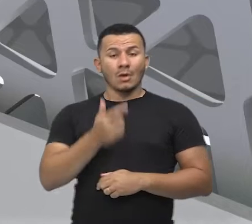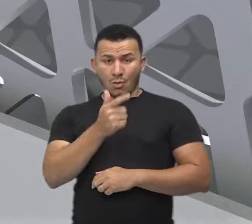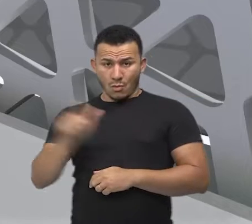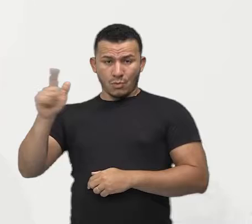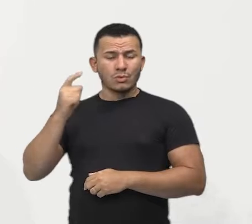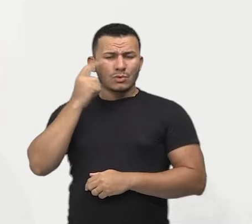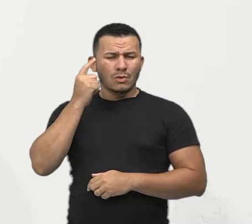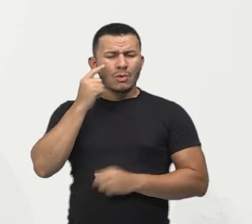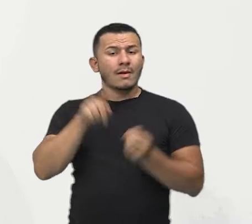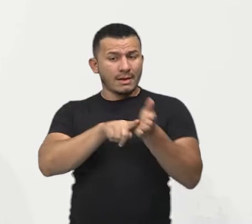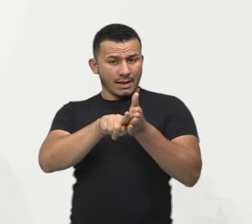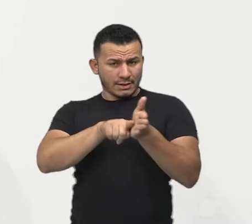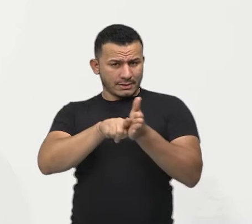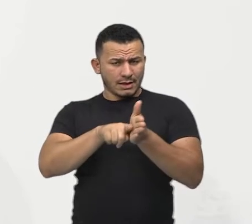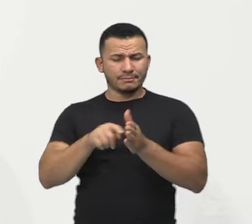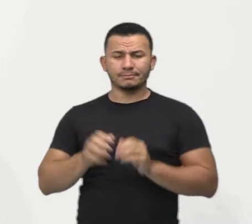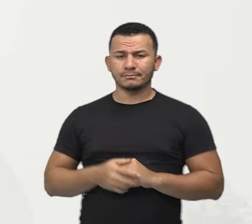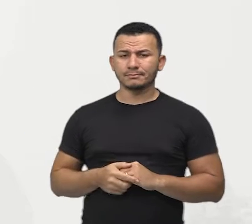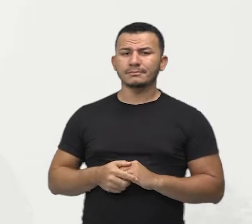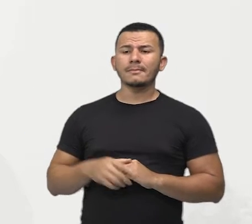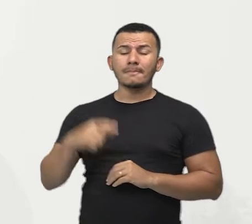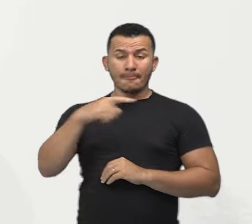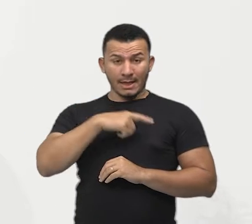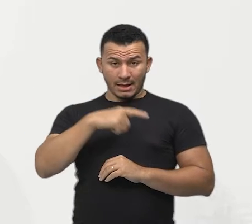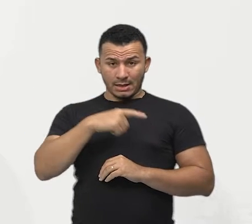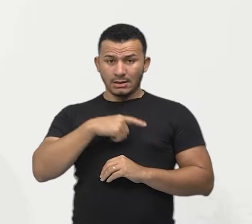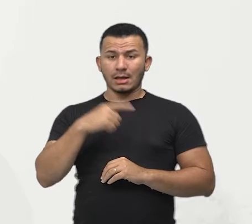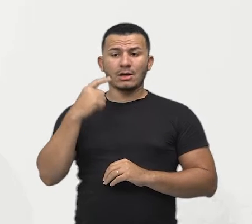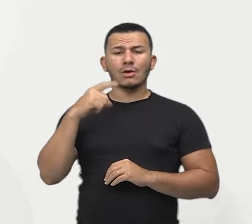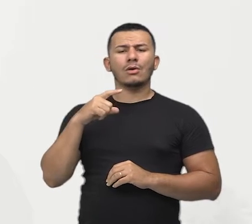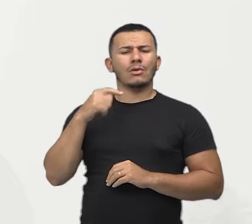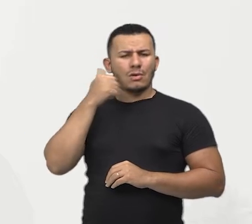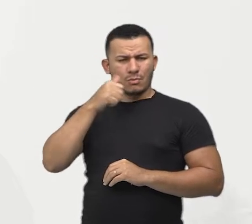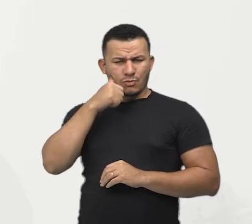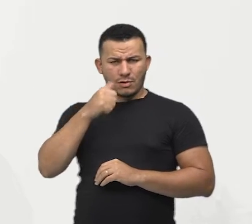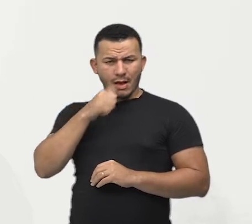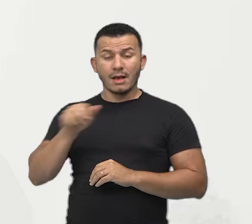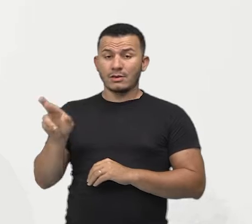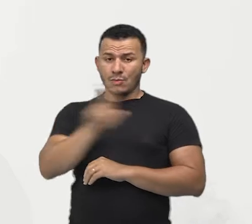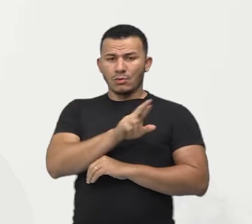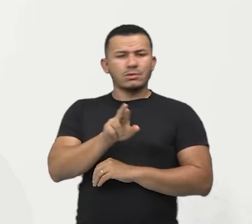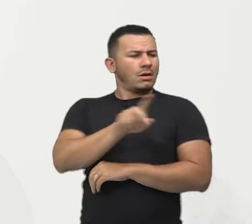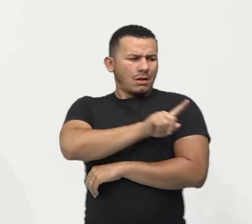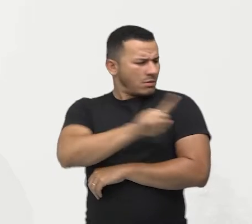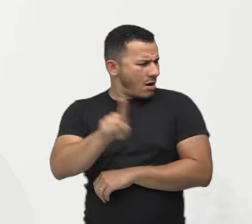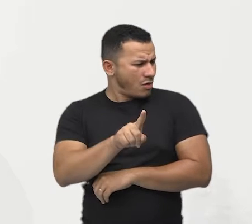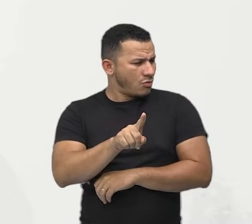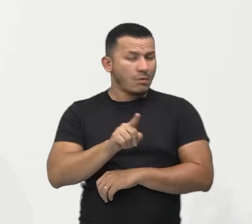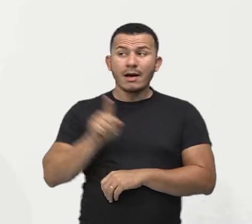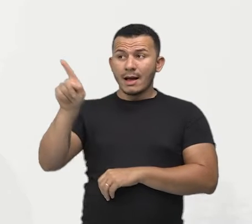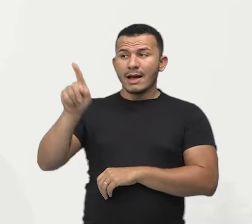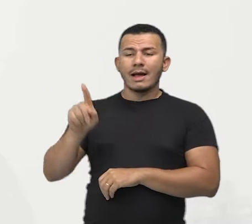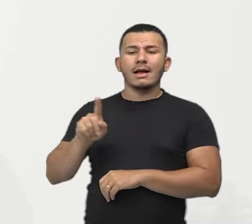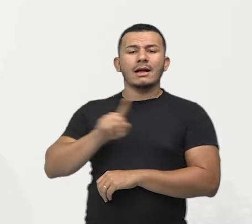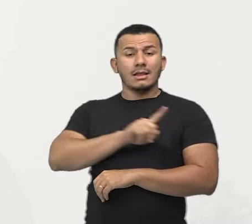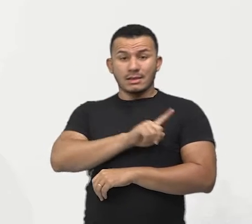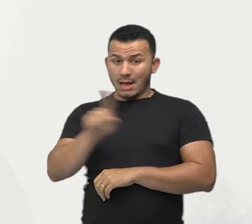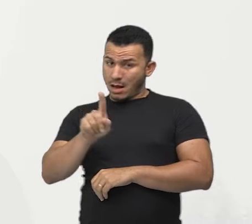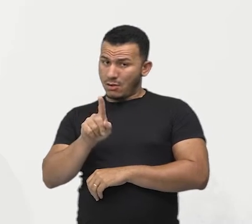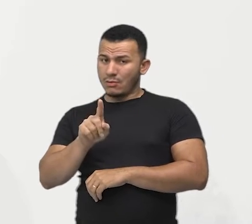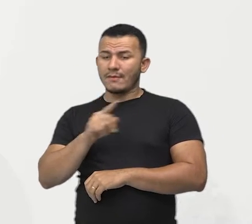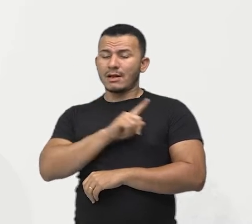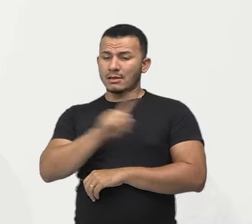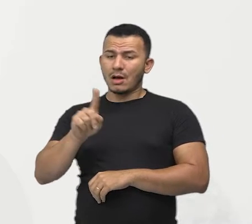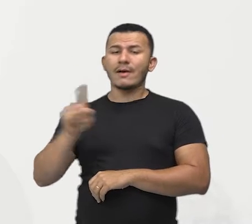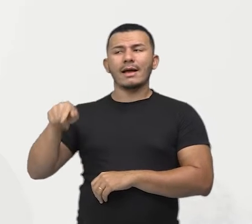Voltando lá ao nosso texto. Observem que há uma afirmação ao final, essa senhora diz, não é o gás, ela